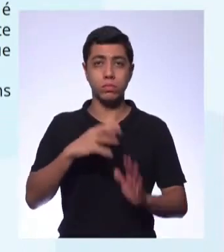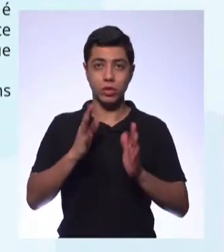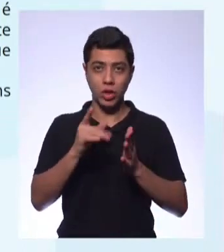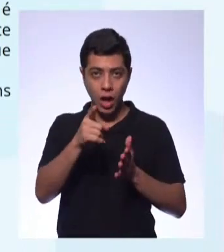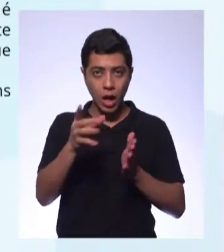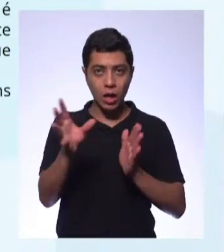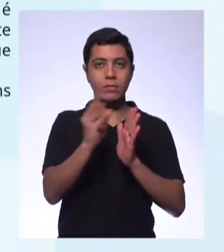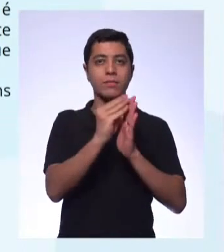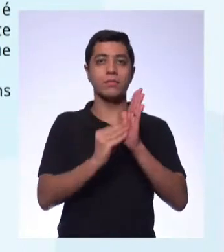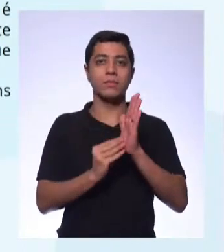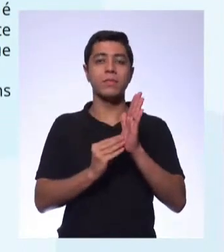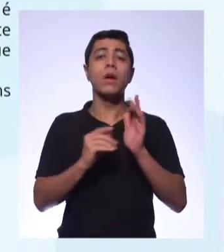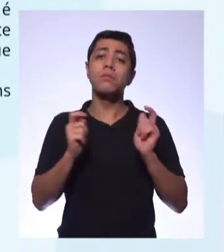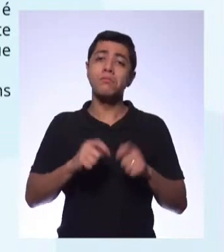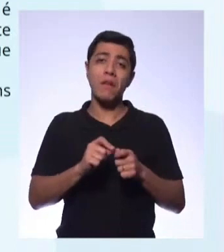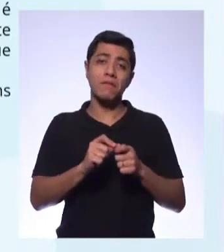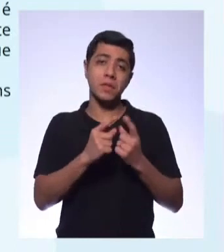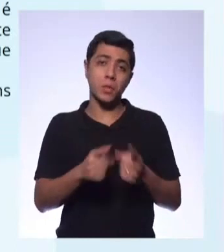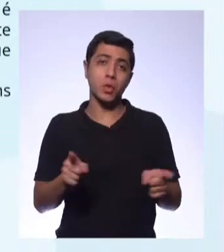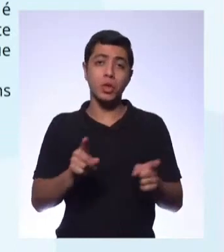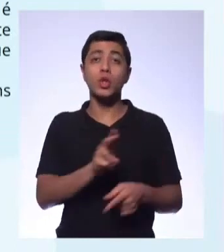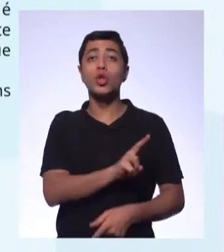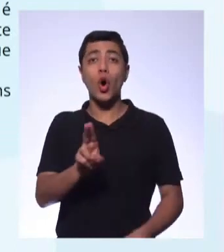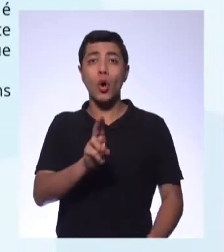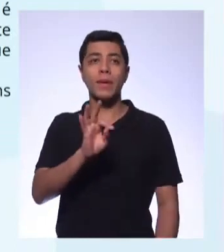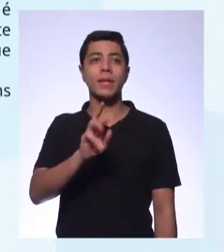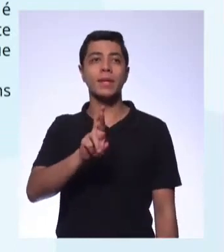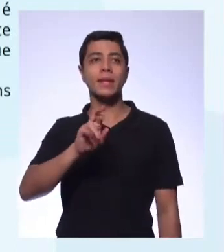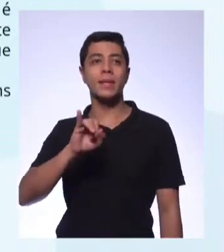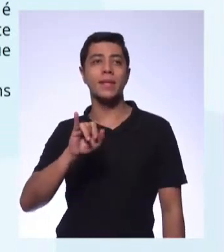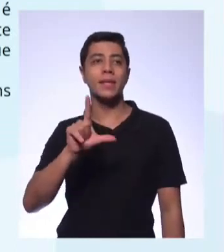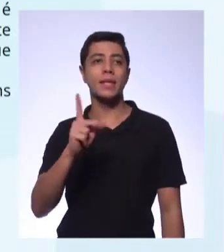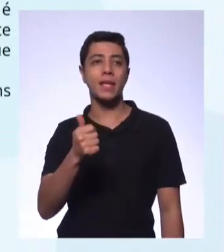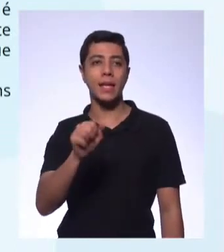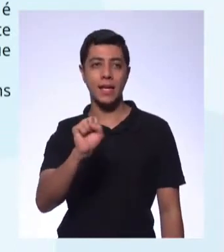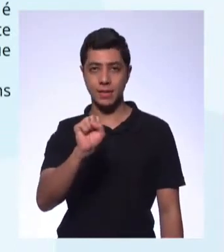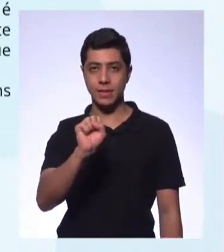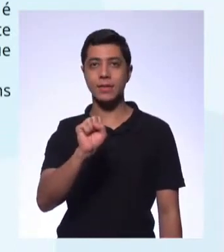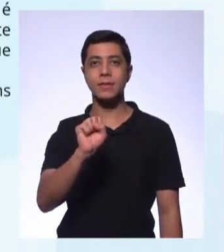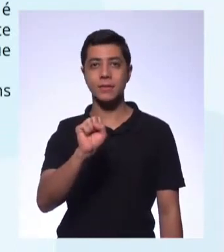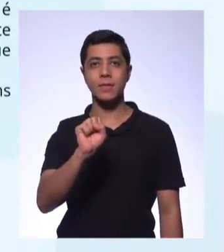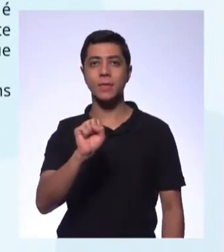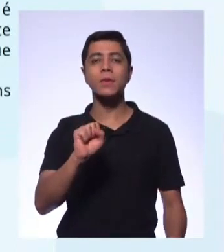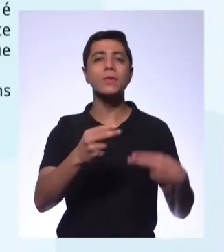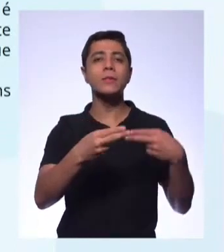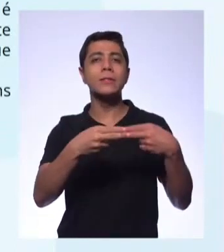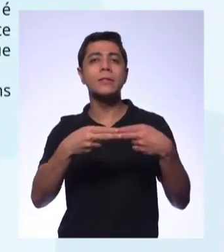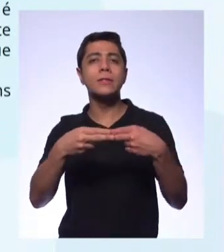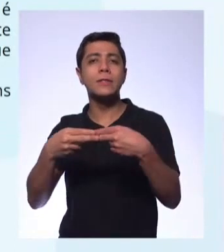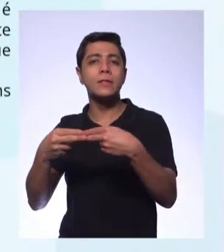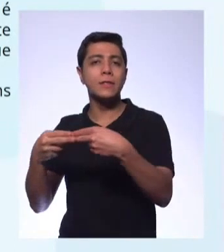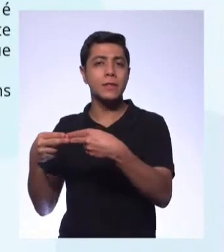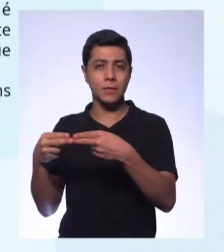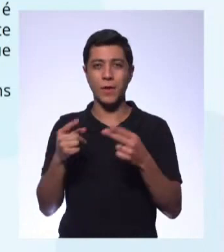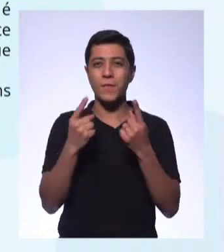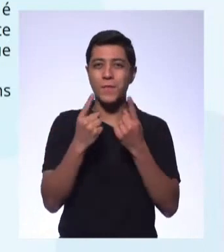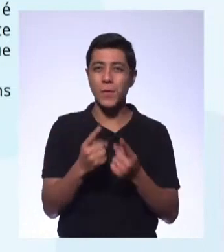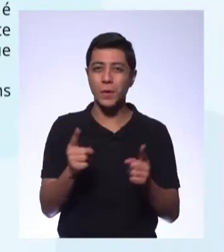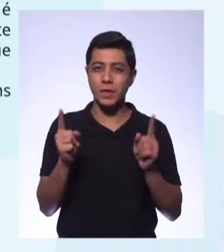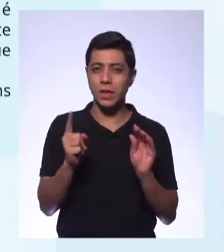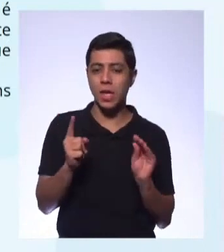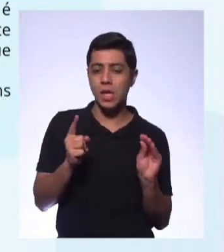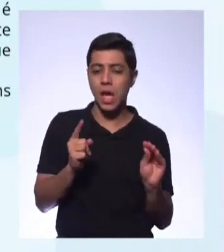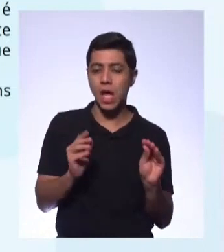gravou, que a gente chama de trilhas, né? Onde você tem partes diferentes de uma composição sonora, e você vai, então, de